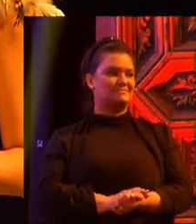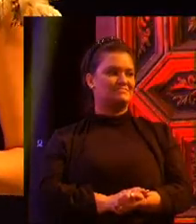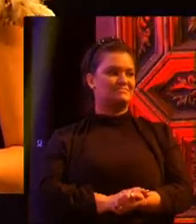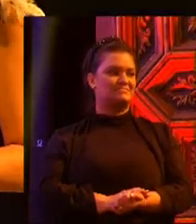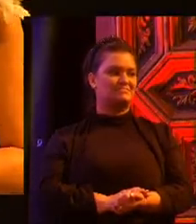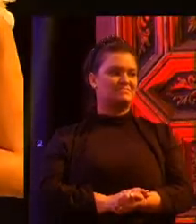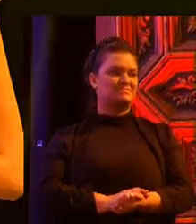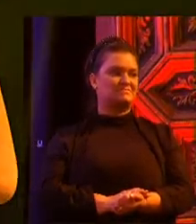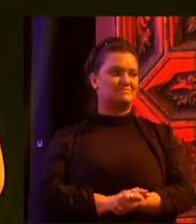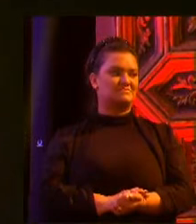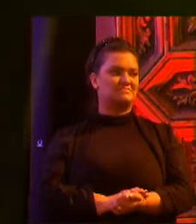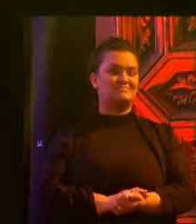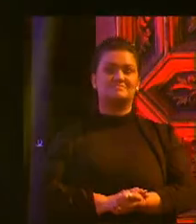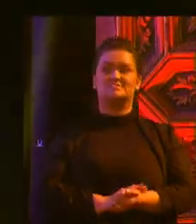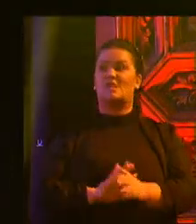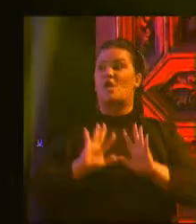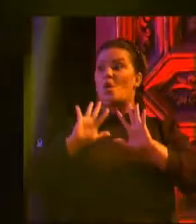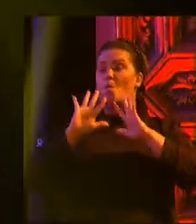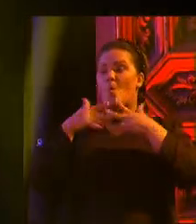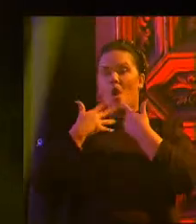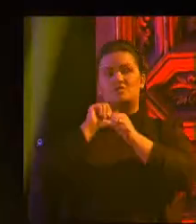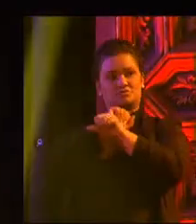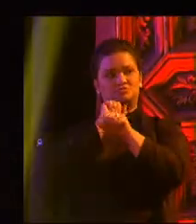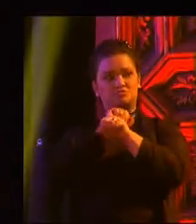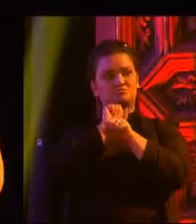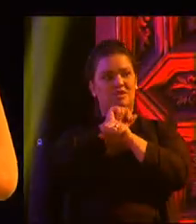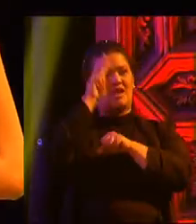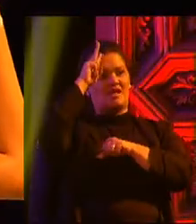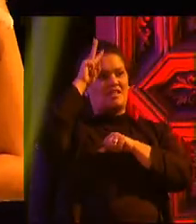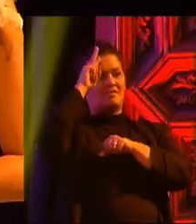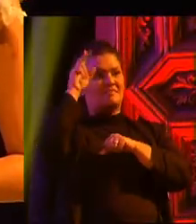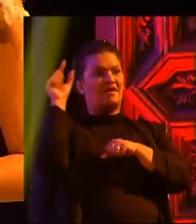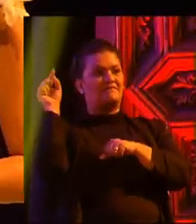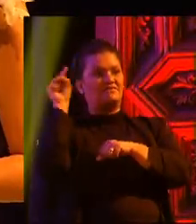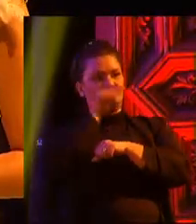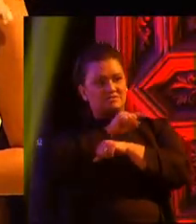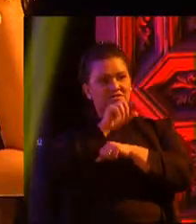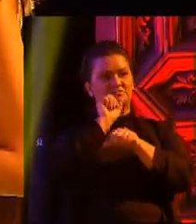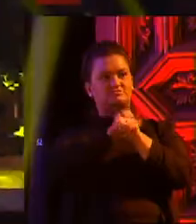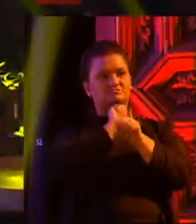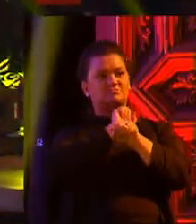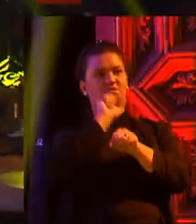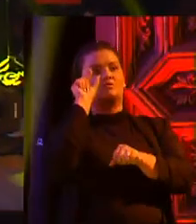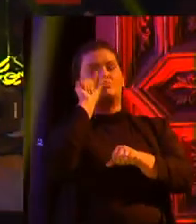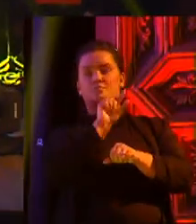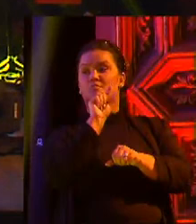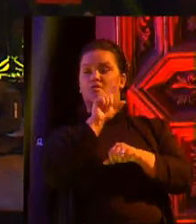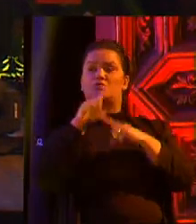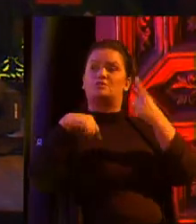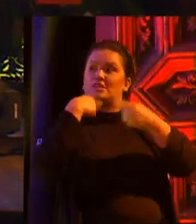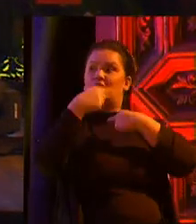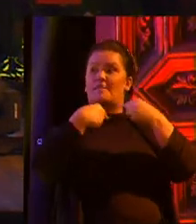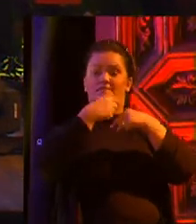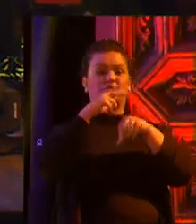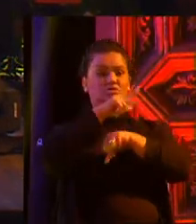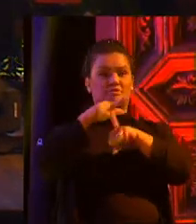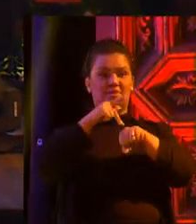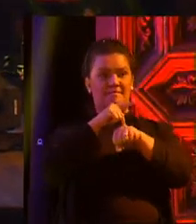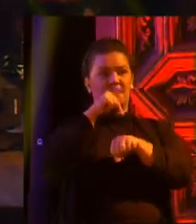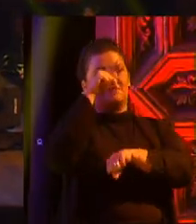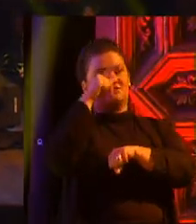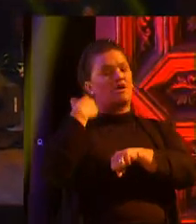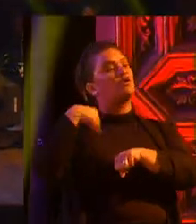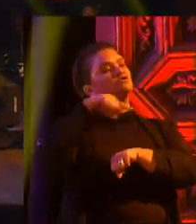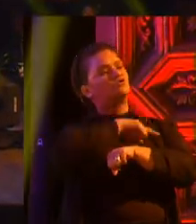Gente, enquanto a gente aguarda, quero lembrar vocês que daqui a pouquinho, depois da premiação, a gente